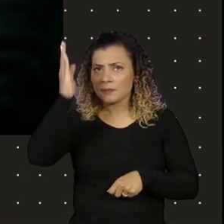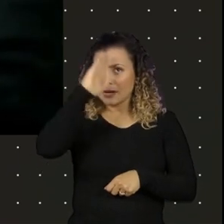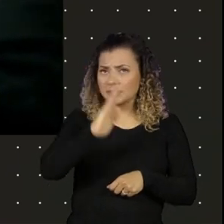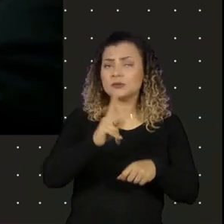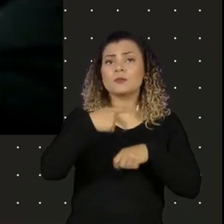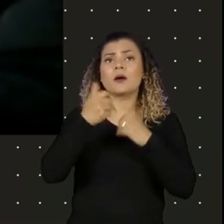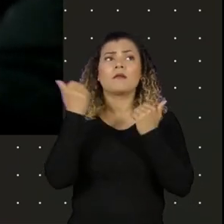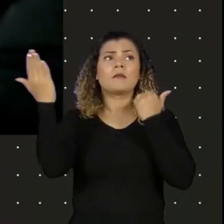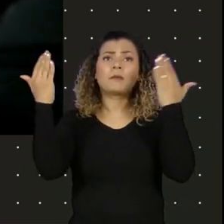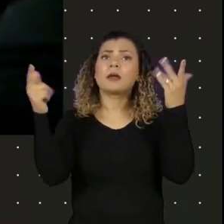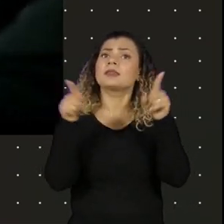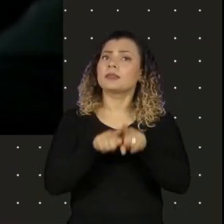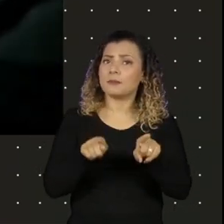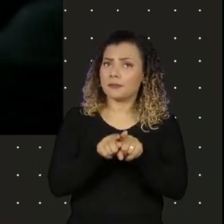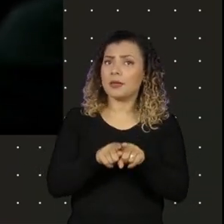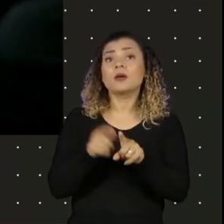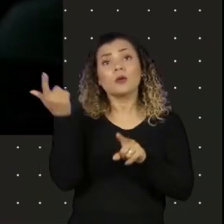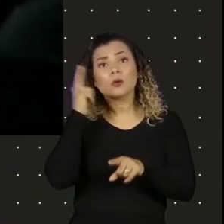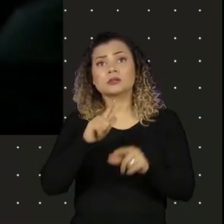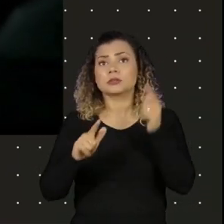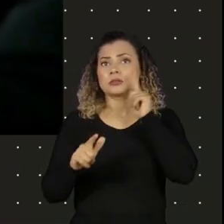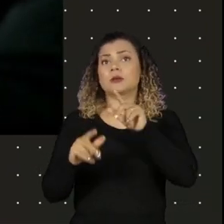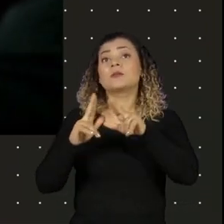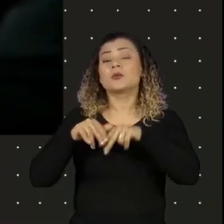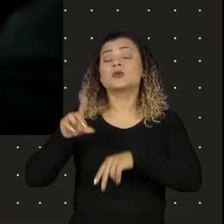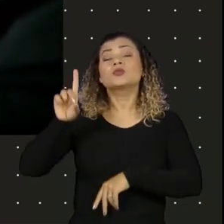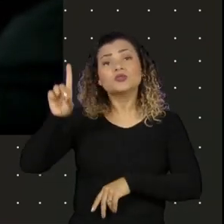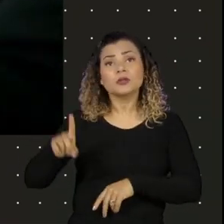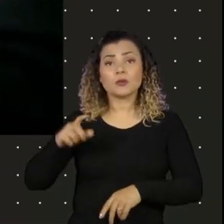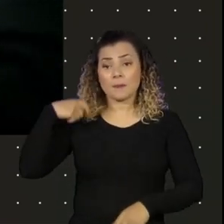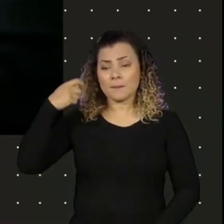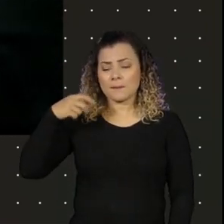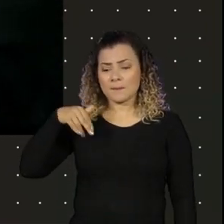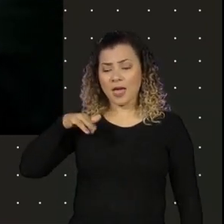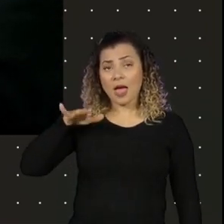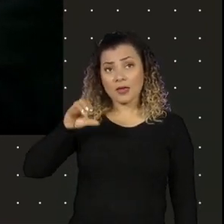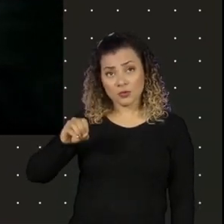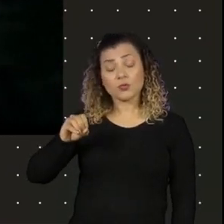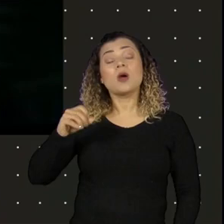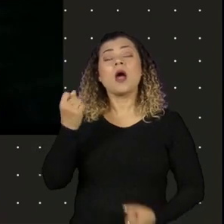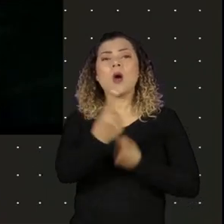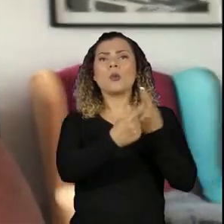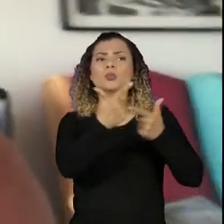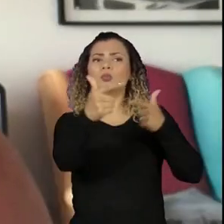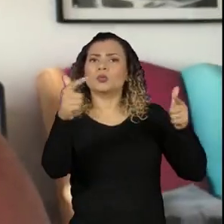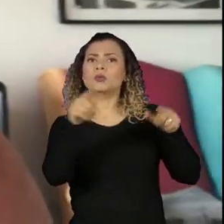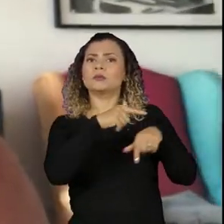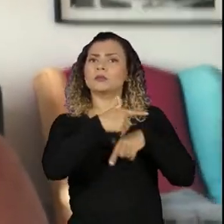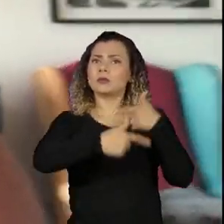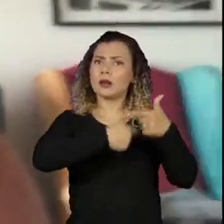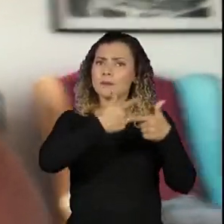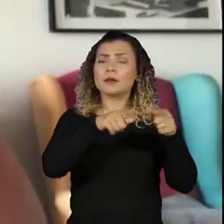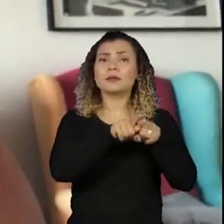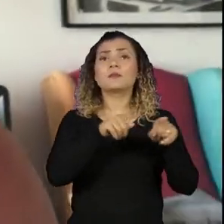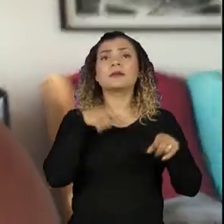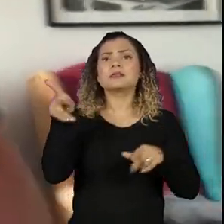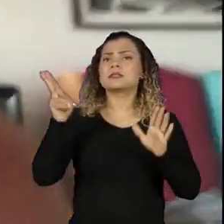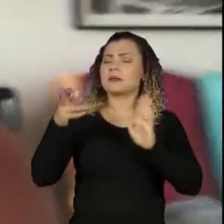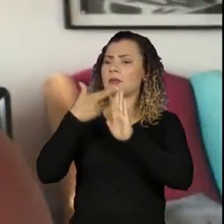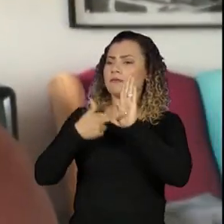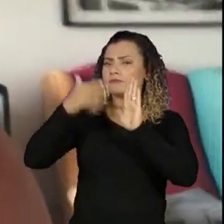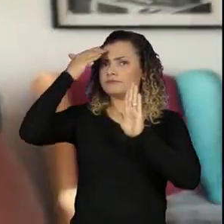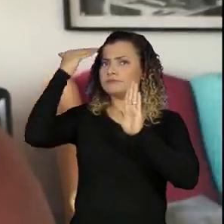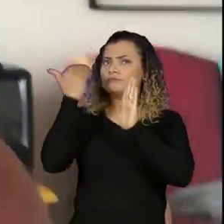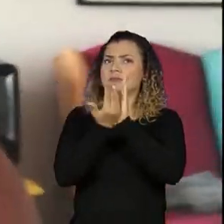país com esse trabalho. Eu dirigi o Mário, eu acho que mais uma ou duas vezes em outros trabalhos, sempre muito disciplinado, um ator